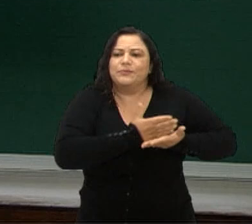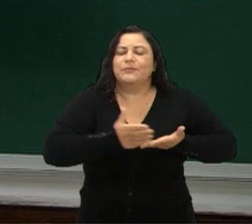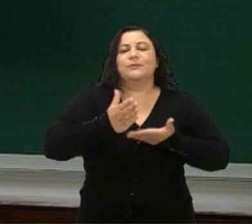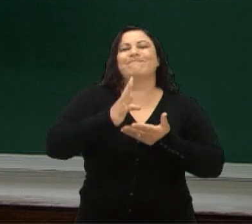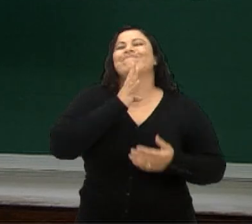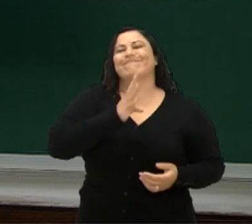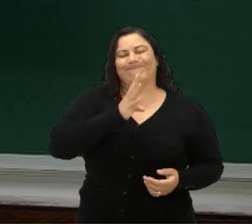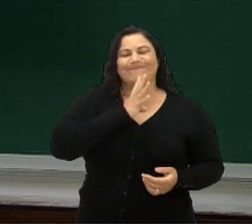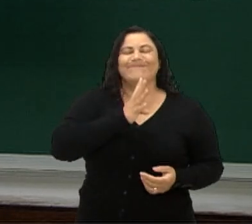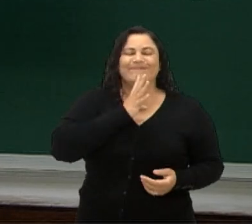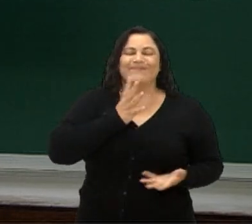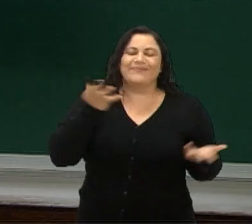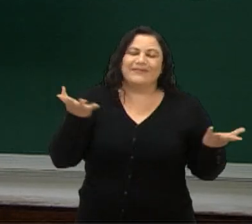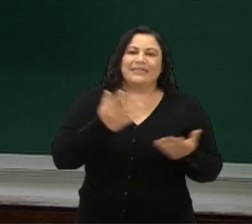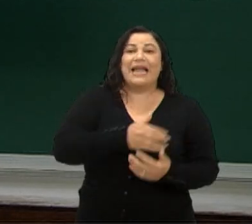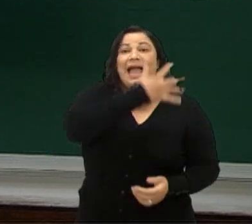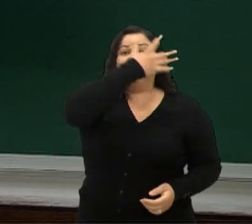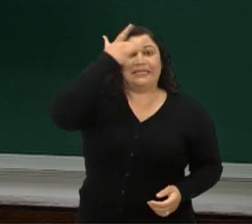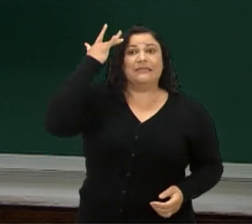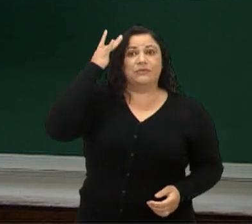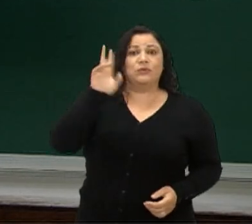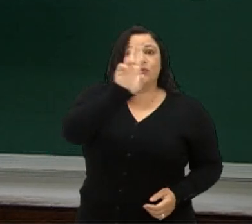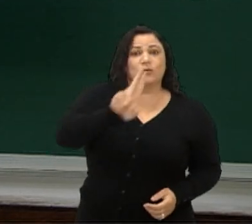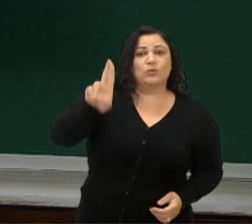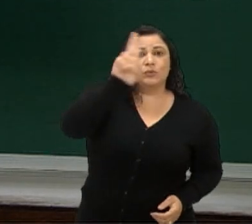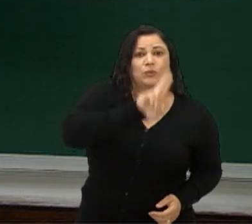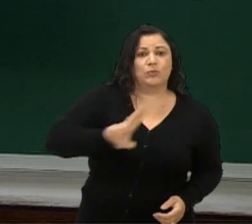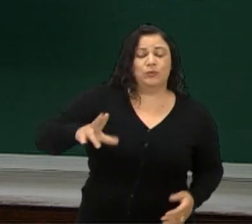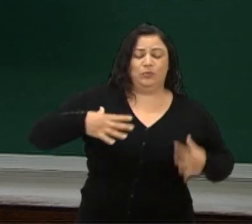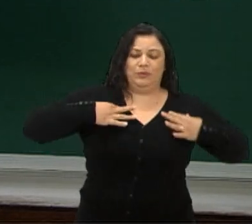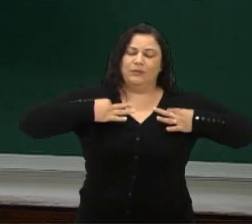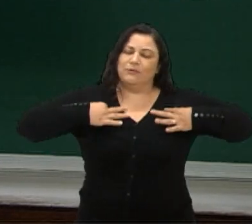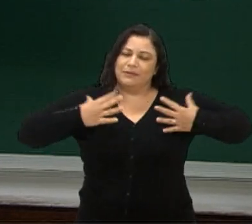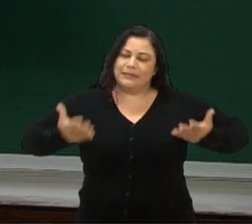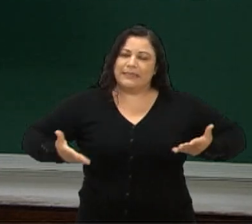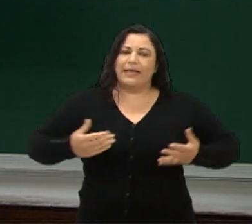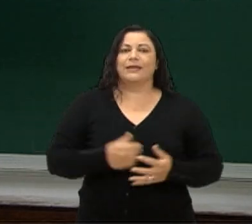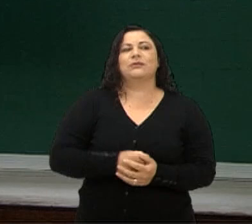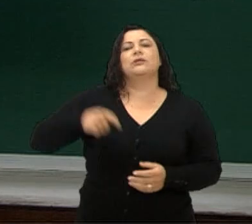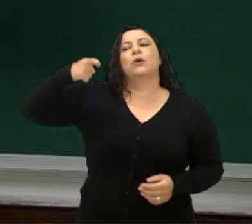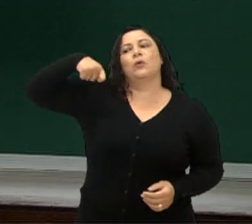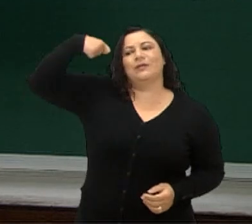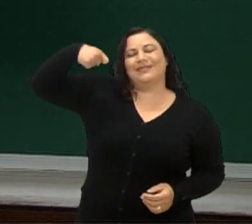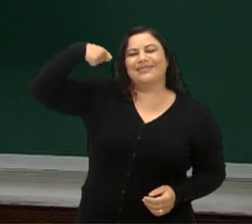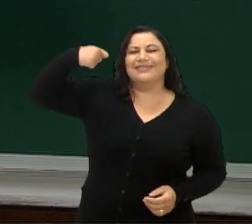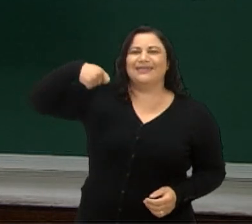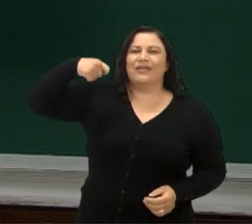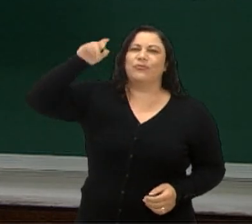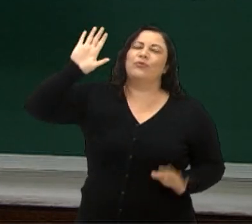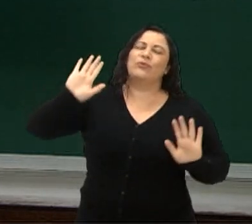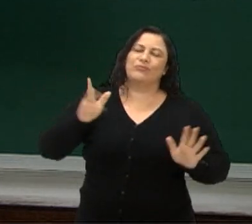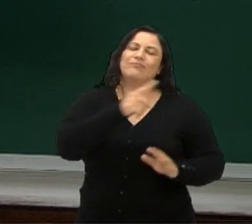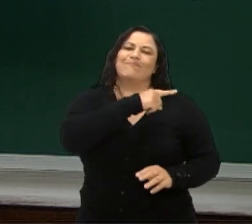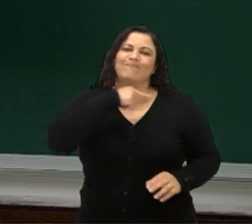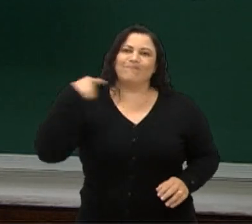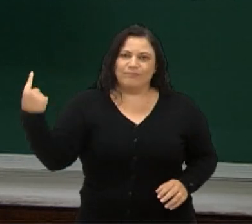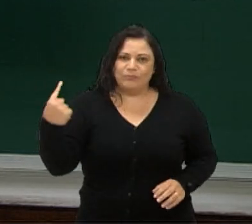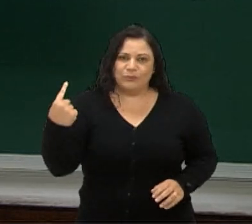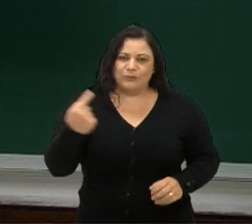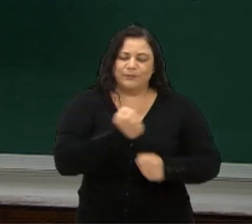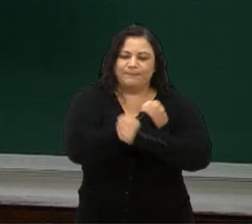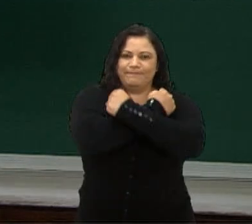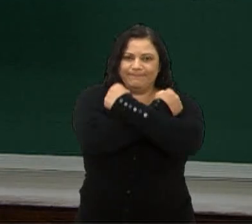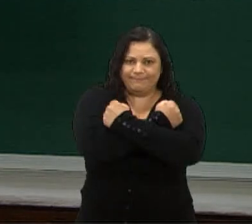né. Inclusive as pessoas estão usando muitas camisetas, então uma homenagem à Aula Paraná, este ator maravilhoso que infelizmente nos deixou. Vamos ler a